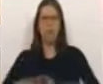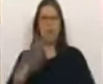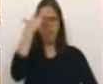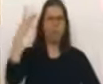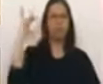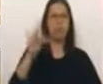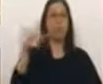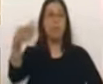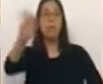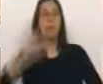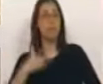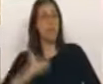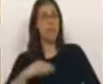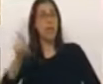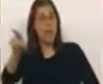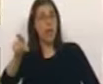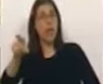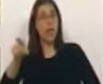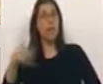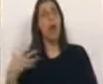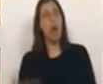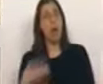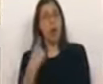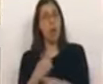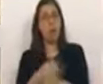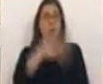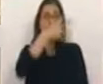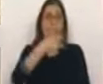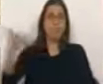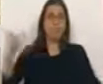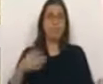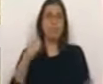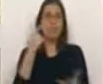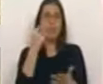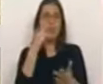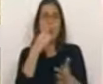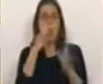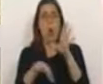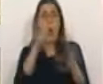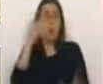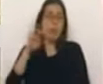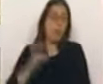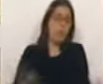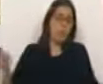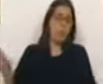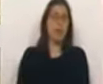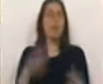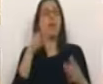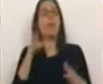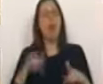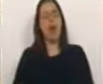do PSD e do CDS. E tem agora, também infelizmente, cunhada a opção do PS. O